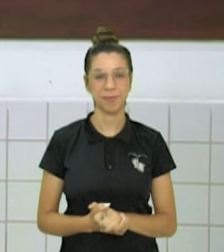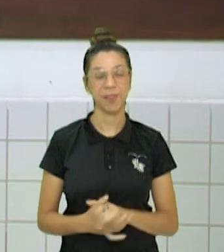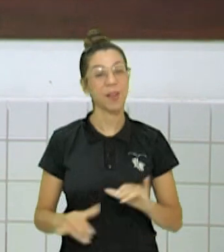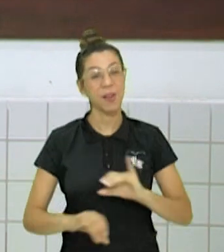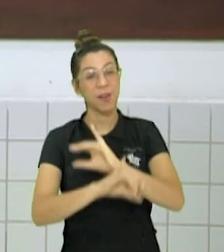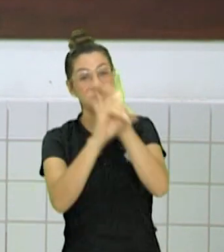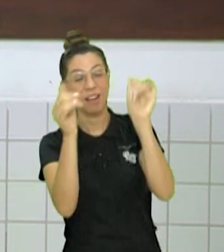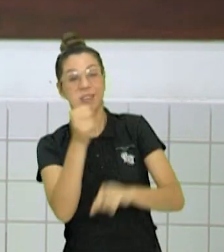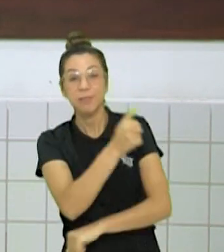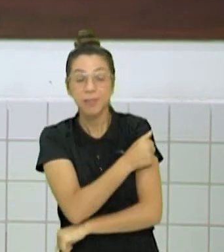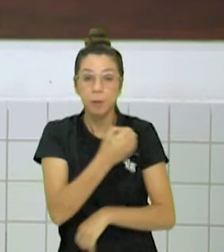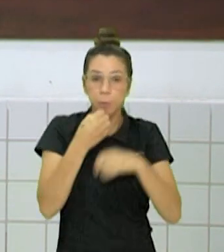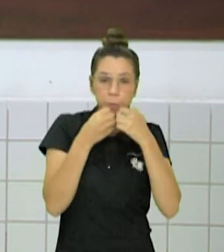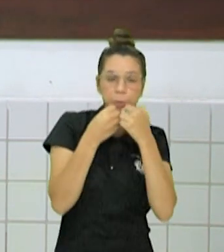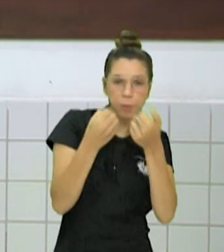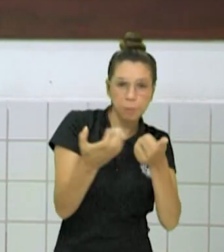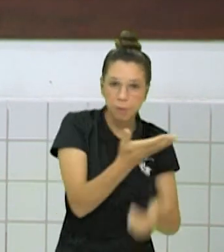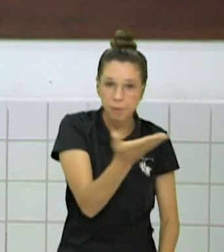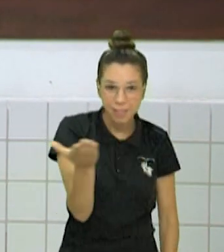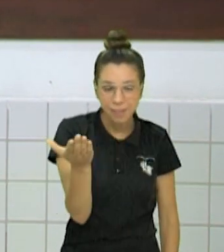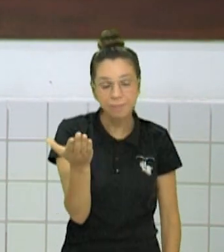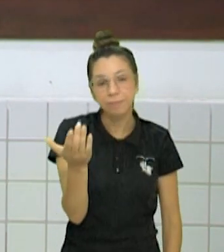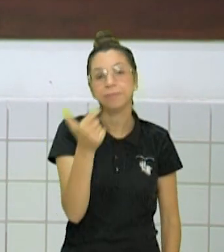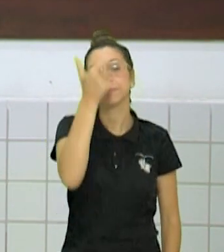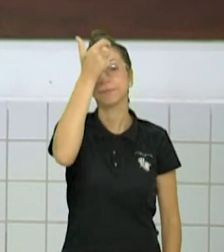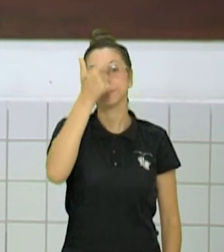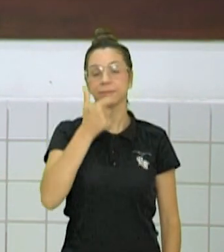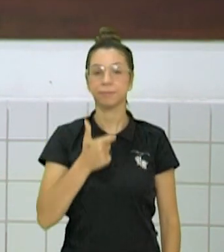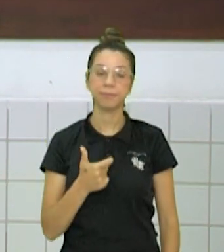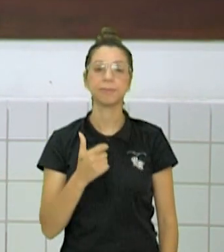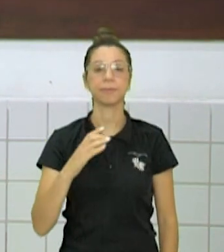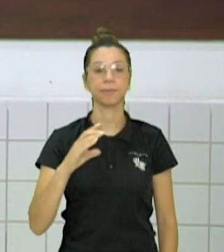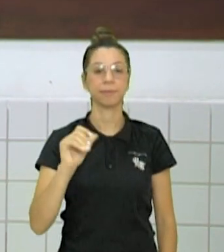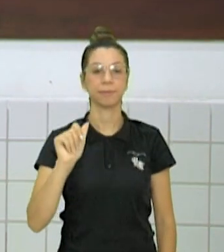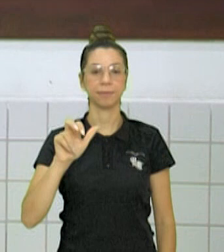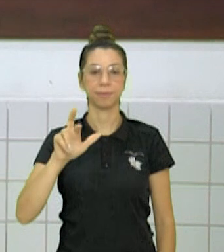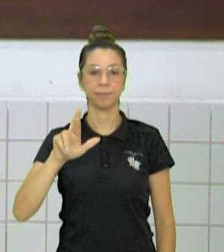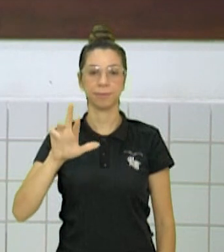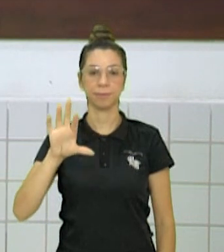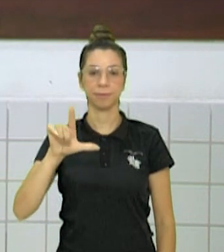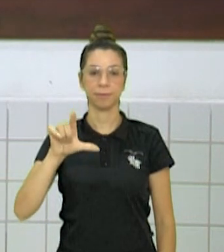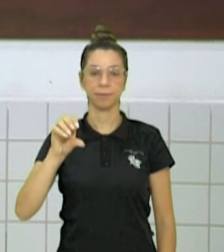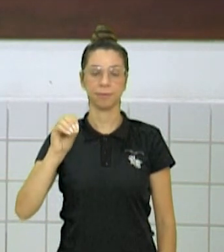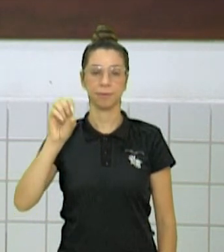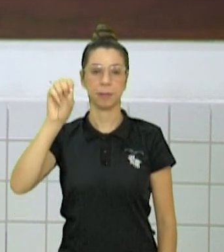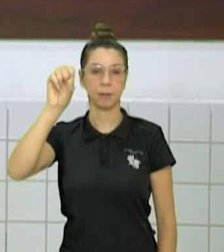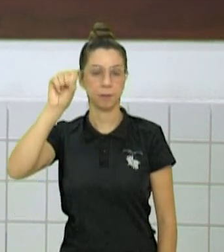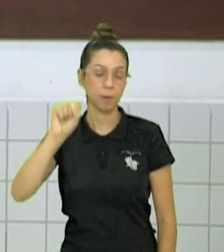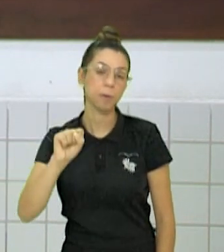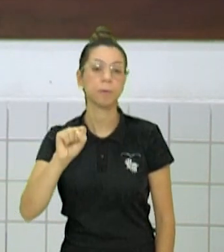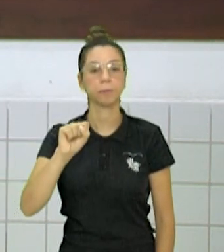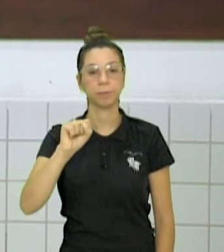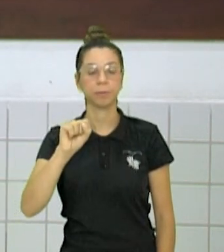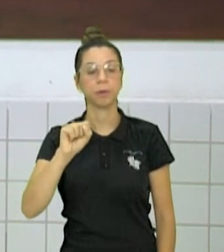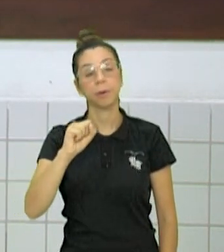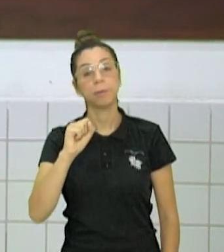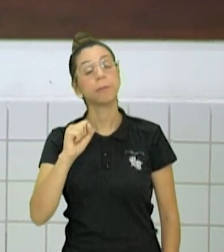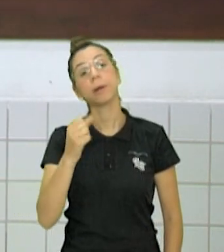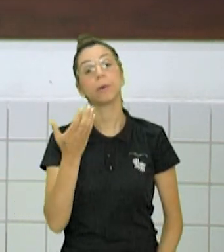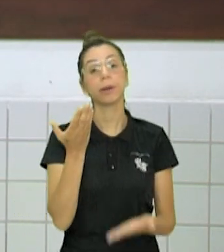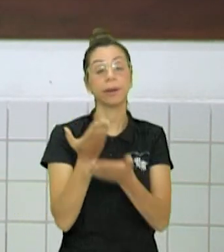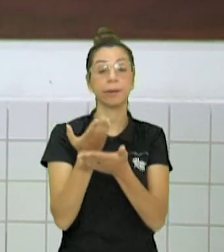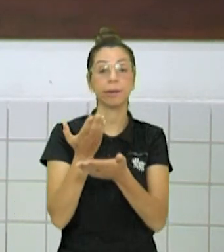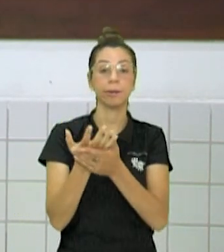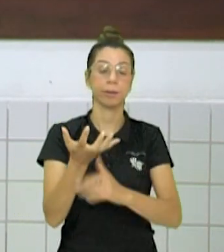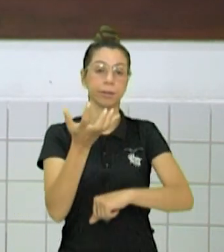Hello students, how are you? Tudo bem, pessoal? I am Teacher Carlos, é o professor Carlos aqui, and we're going to start our